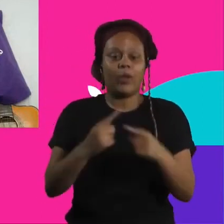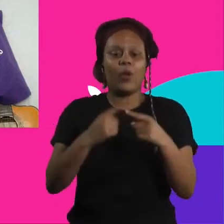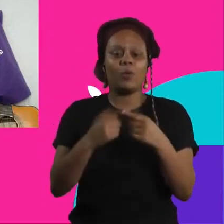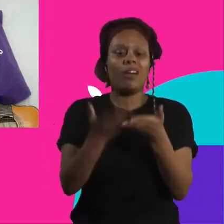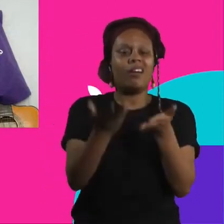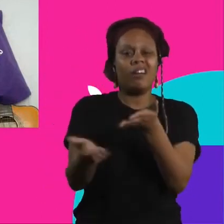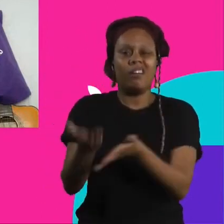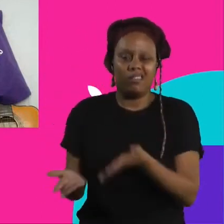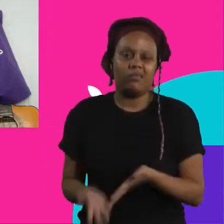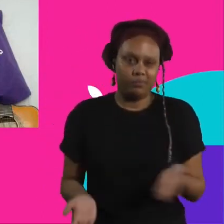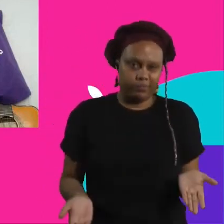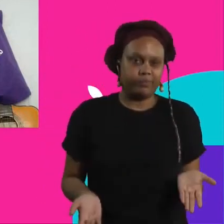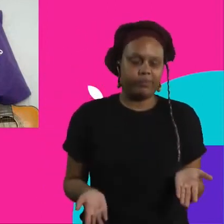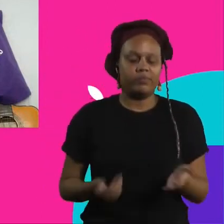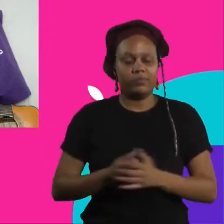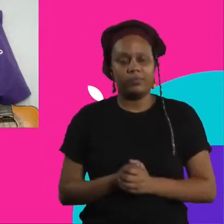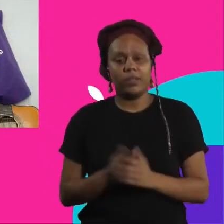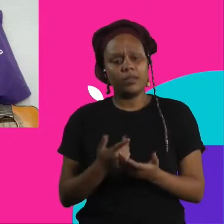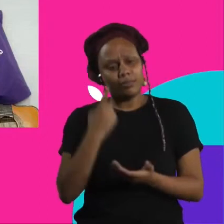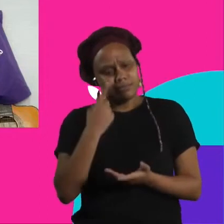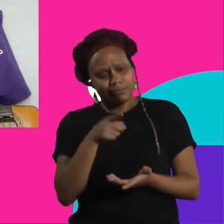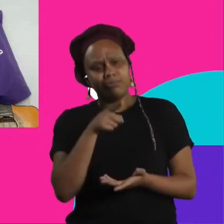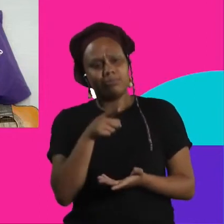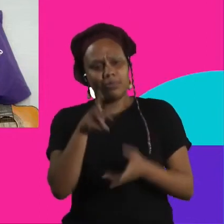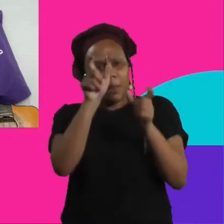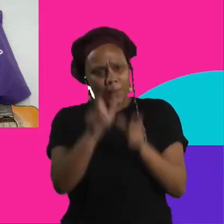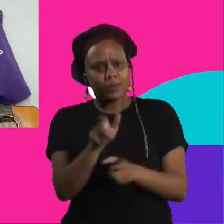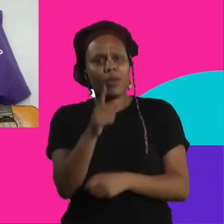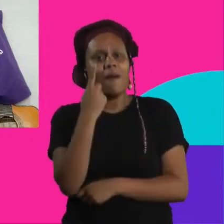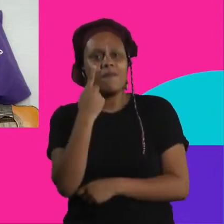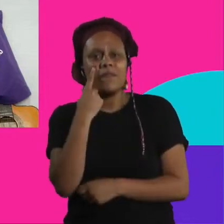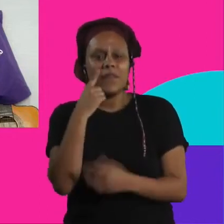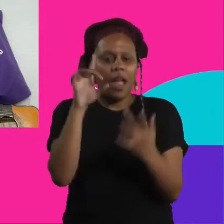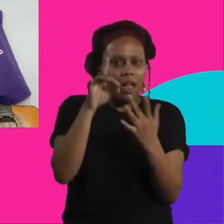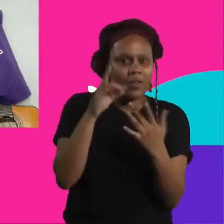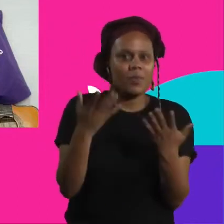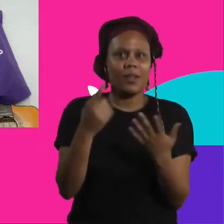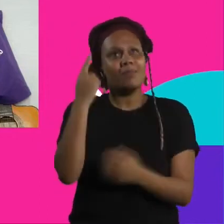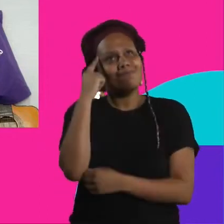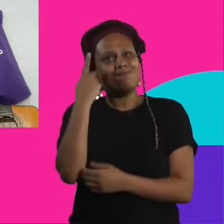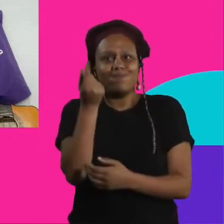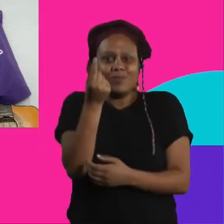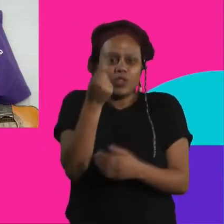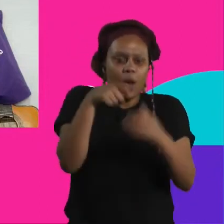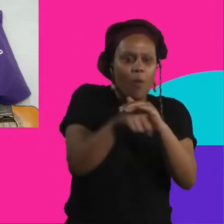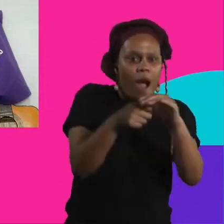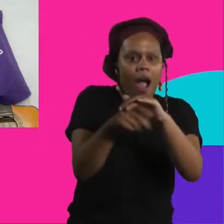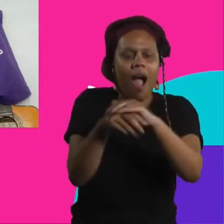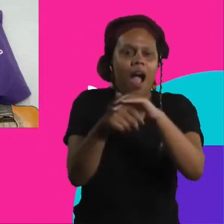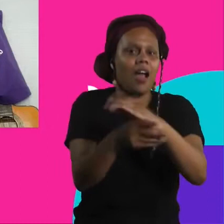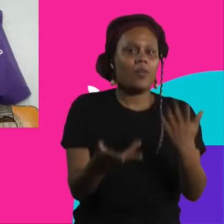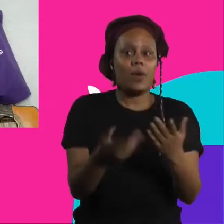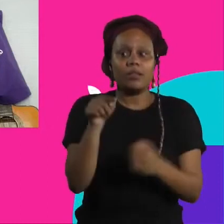armadilhas, né, que ali comentou, da pessoa ver a criptomoeda e falar, então, será que eu ponho o meu dinheiro lá? E perguntas que vêm no chat sempre, então Bitcoin